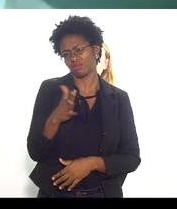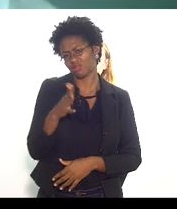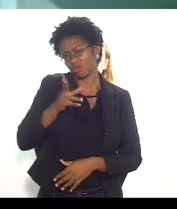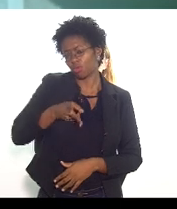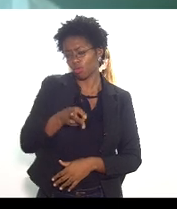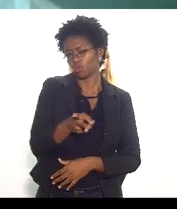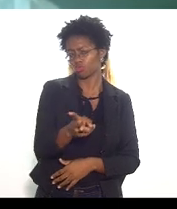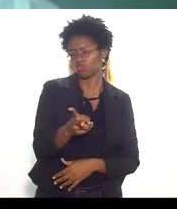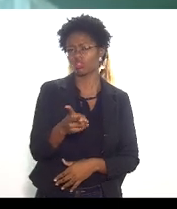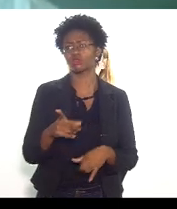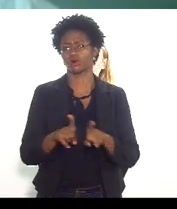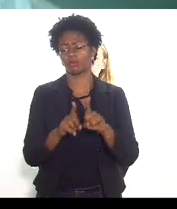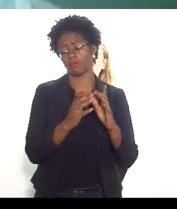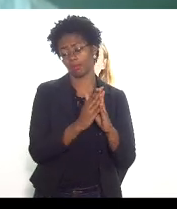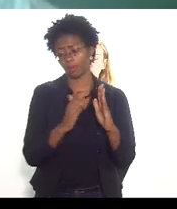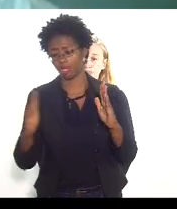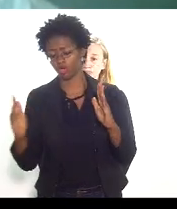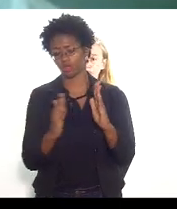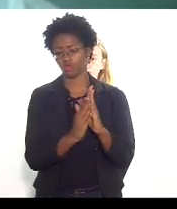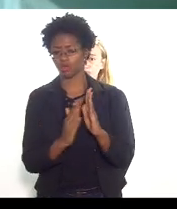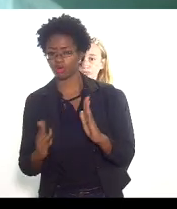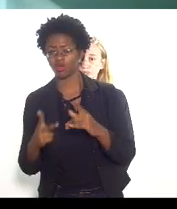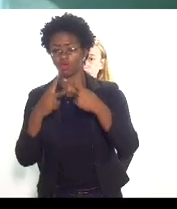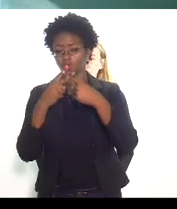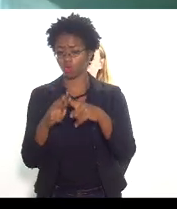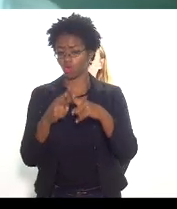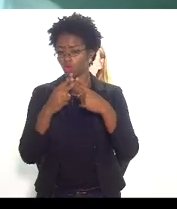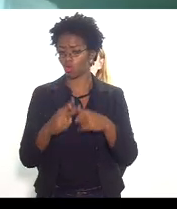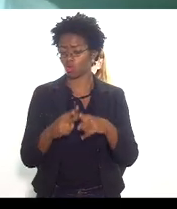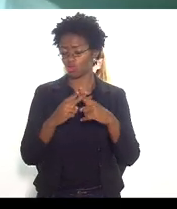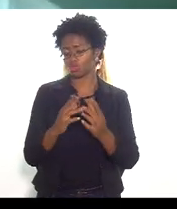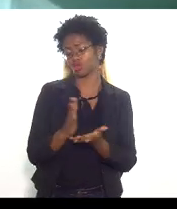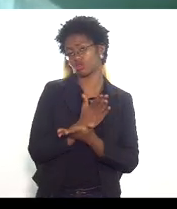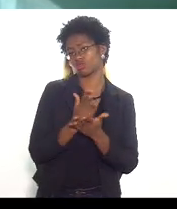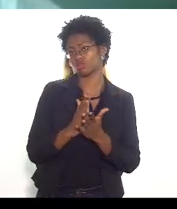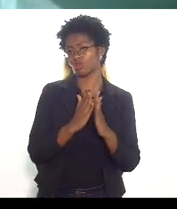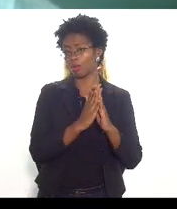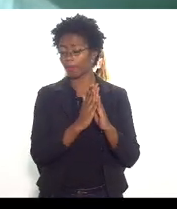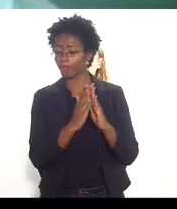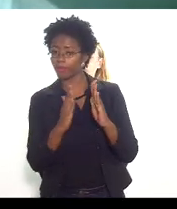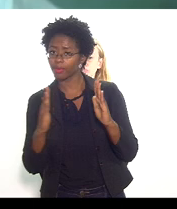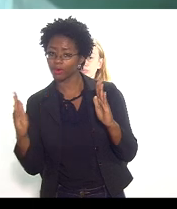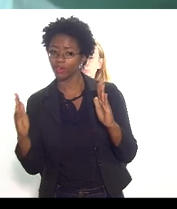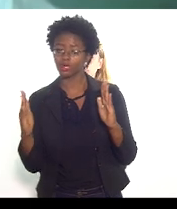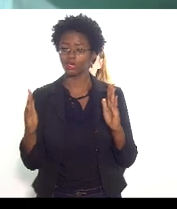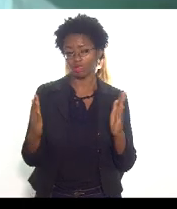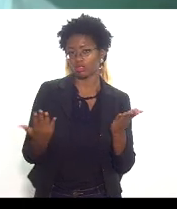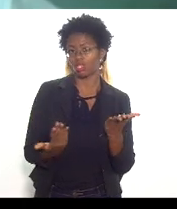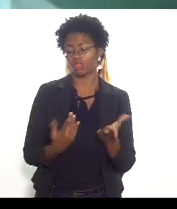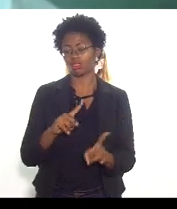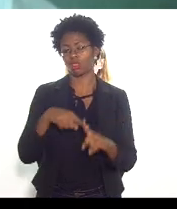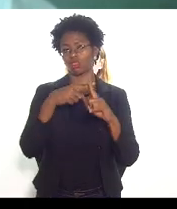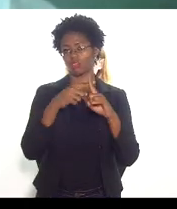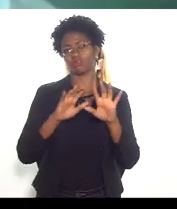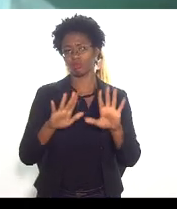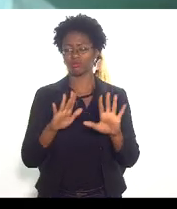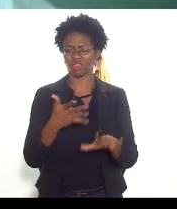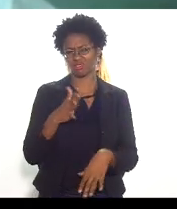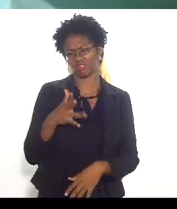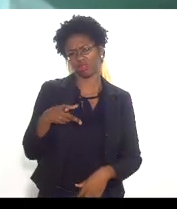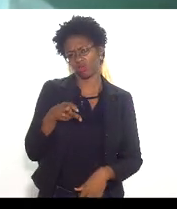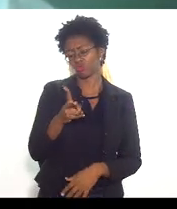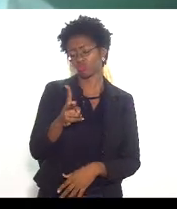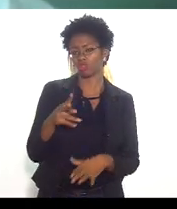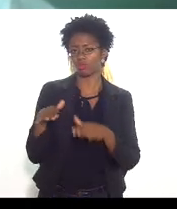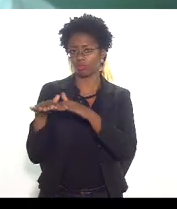constantes, com os períodos com redução e alguns períodos, né, com acréscimo, mas eles vão ficar mais ou menos constantes.